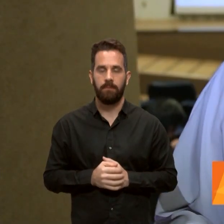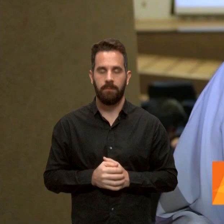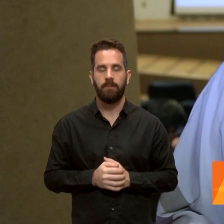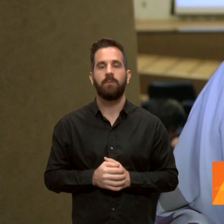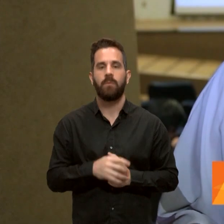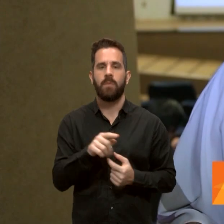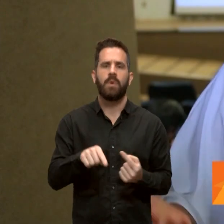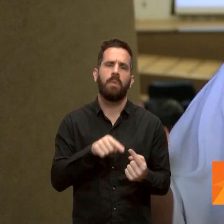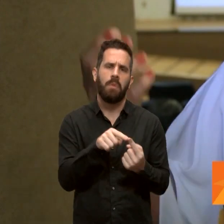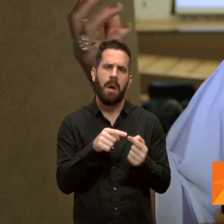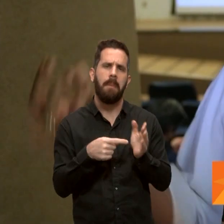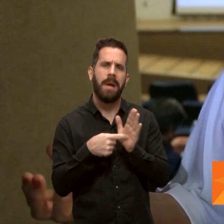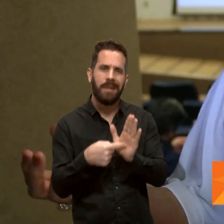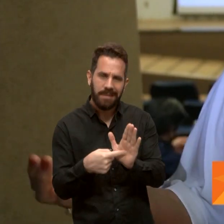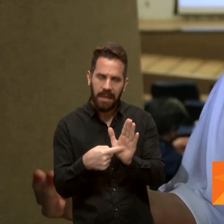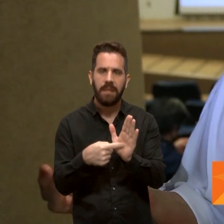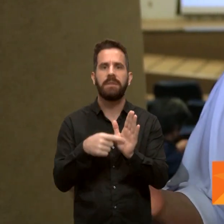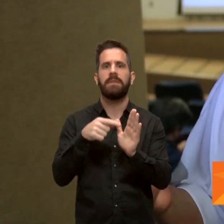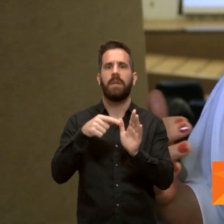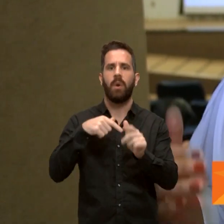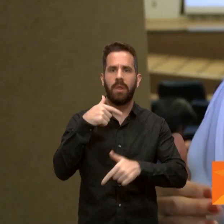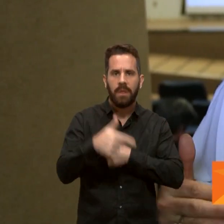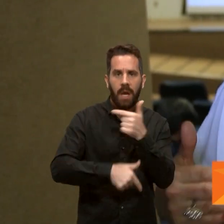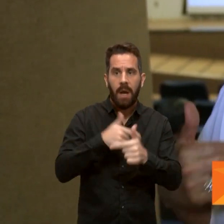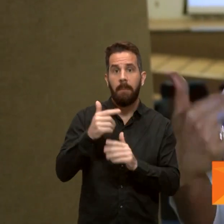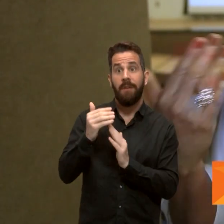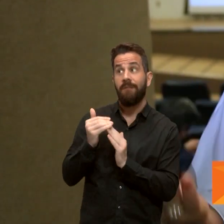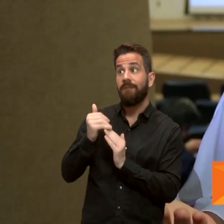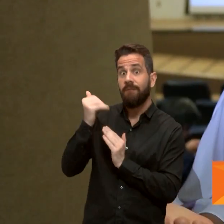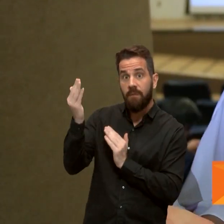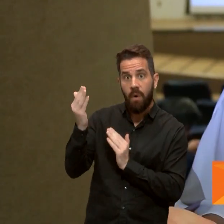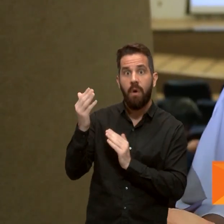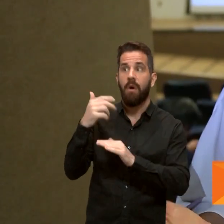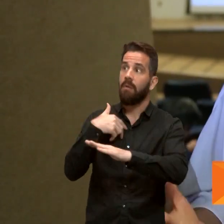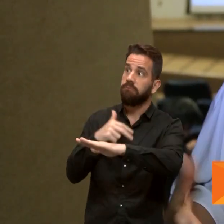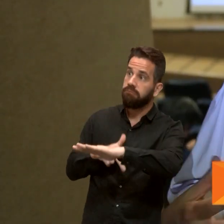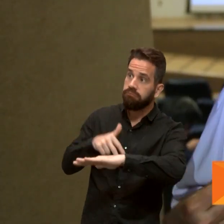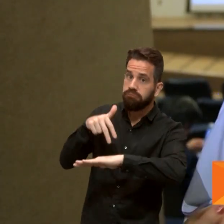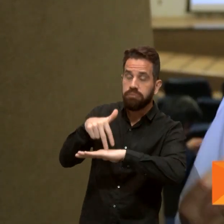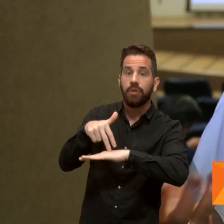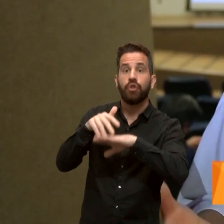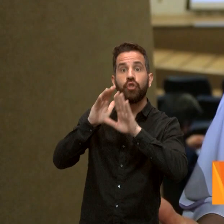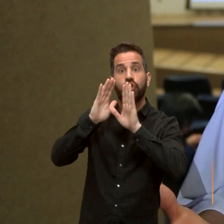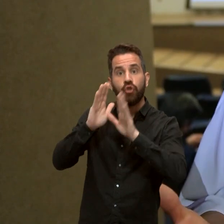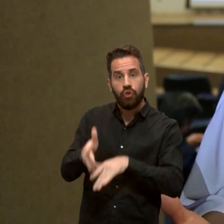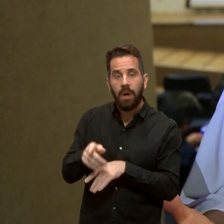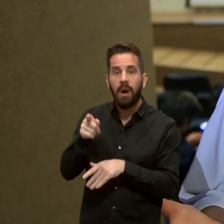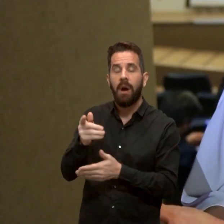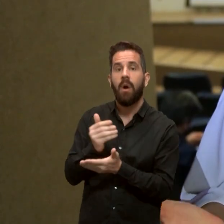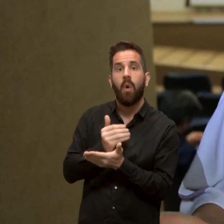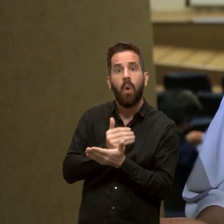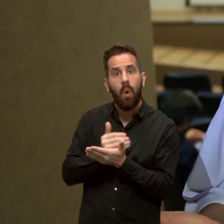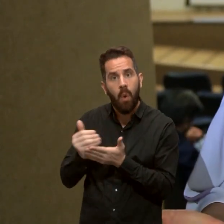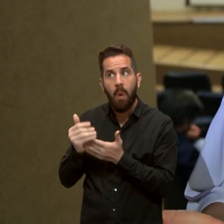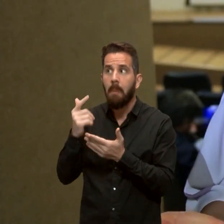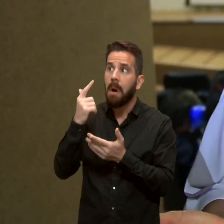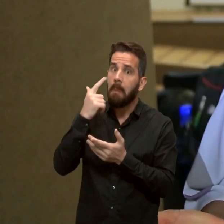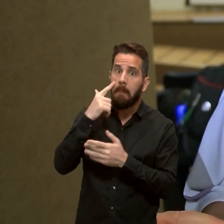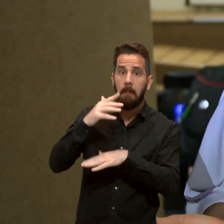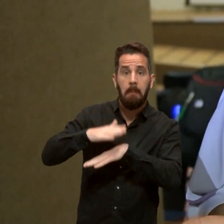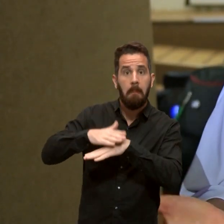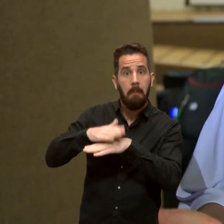divulgação do trabalho dele lá fora, que gerou o interesse, né, de um